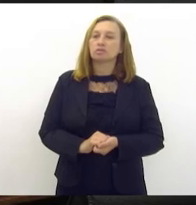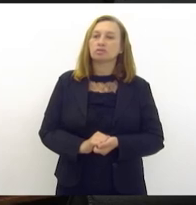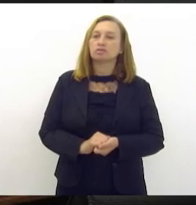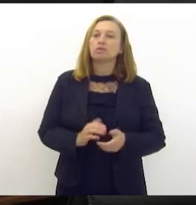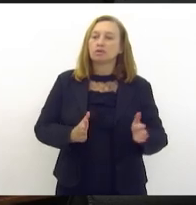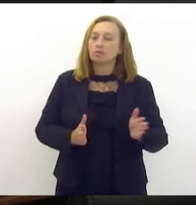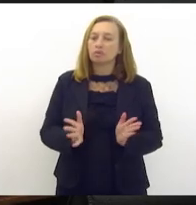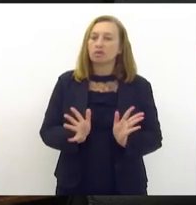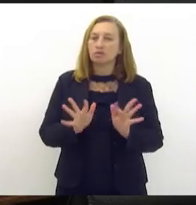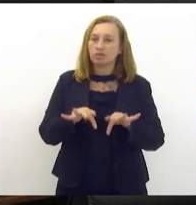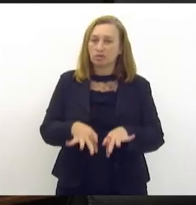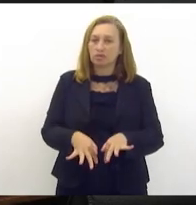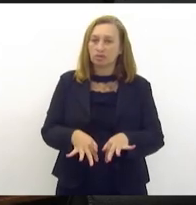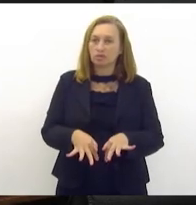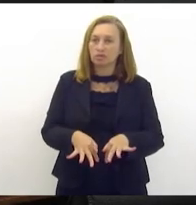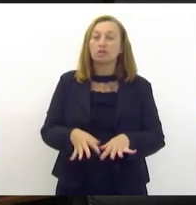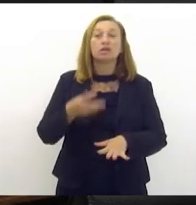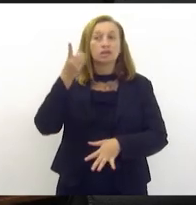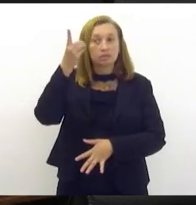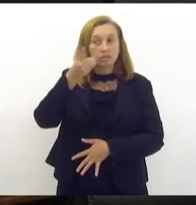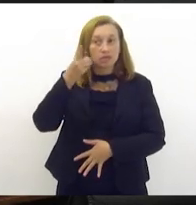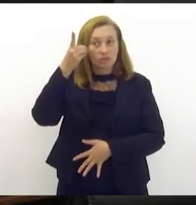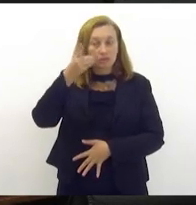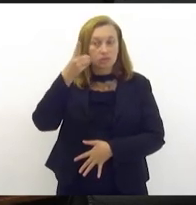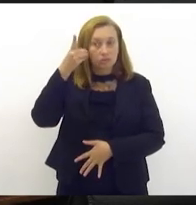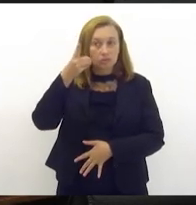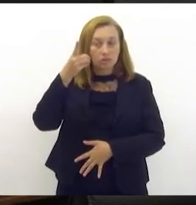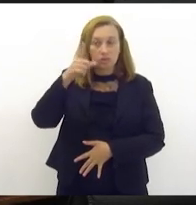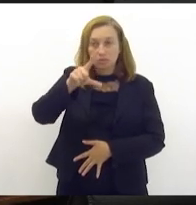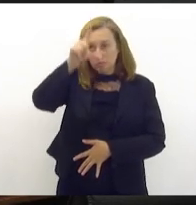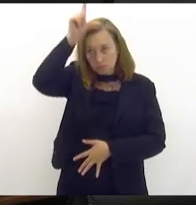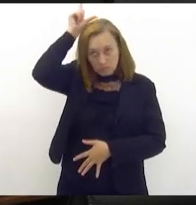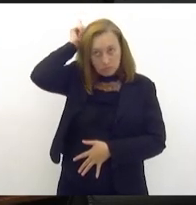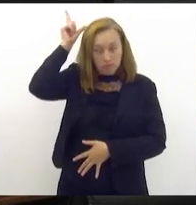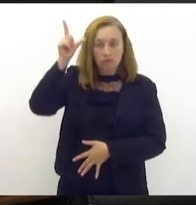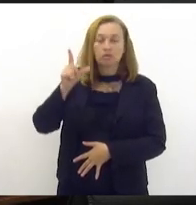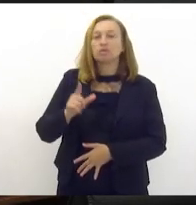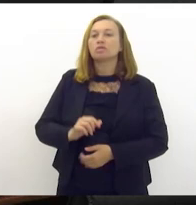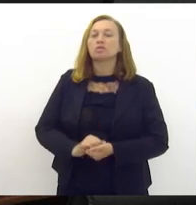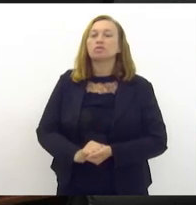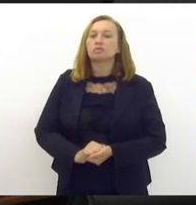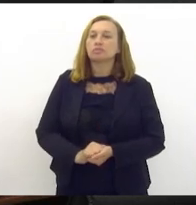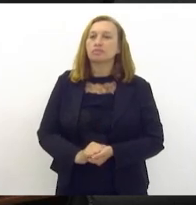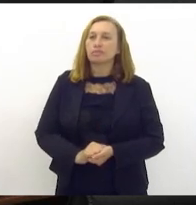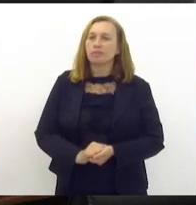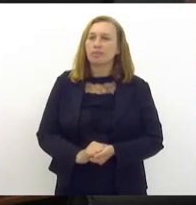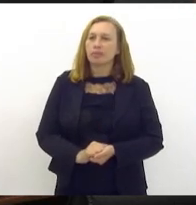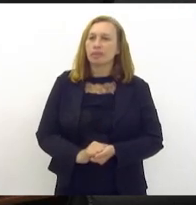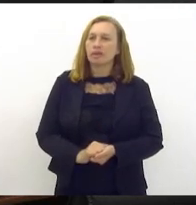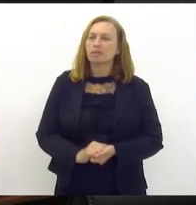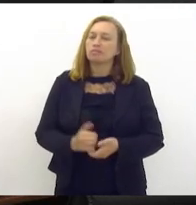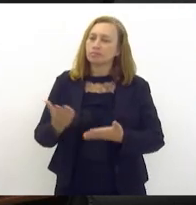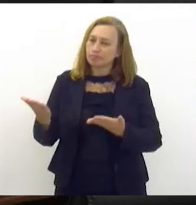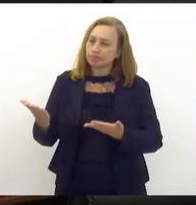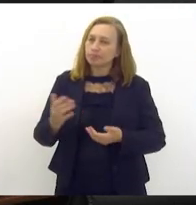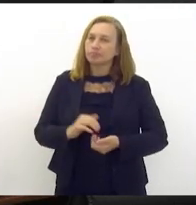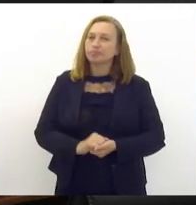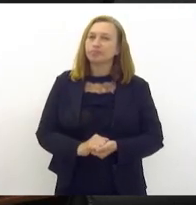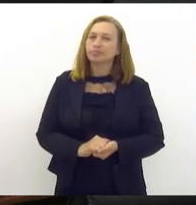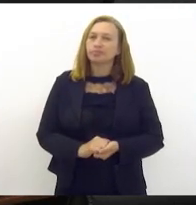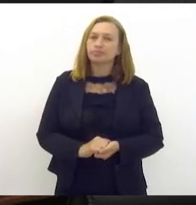passa-se o expediente final com o nosso nobre deputado Luiz Paulo da Rocha. Por favor, Luiz Paulo da